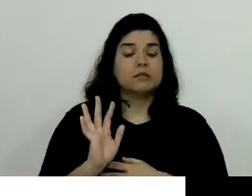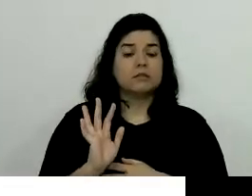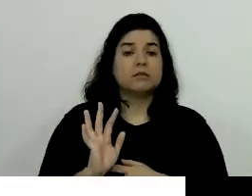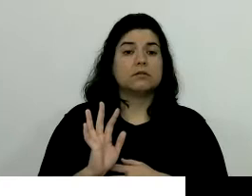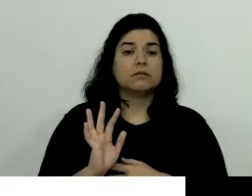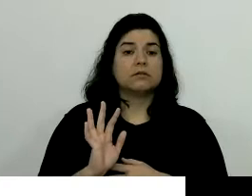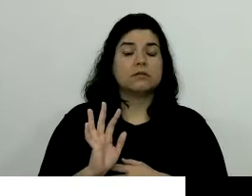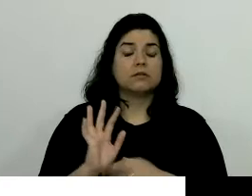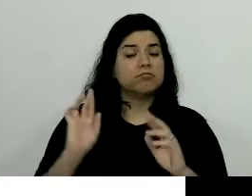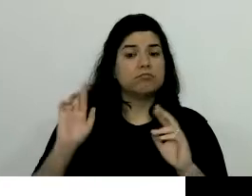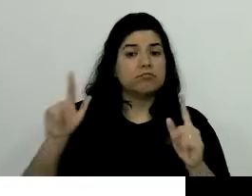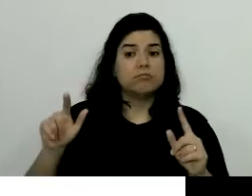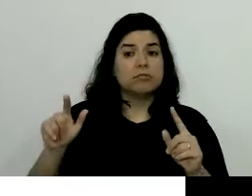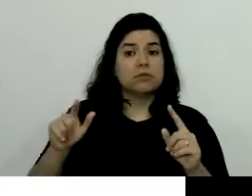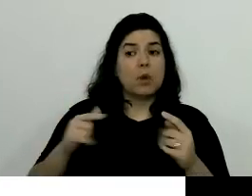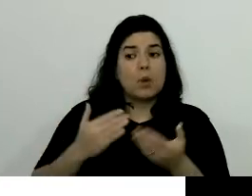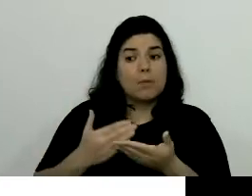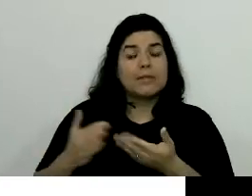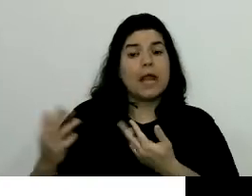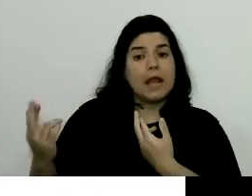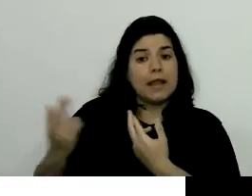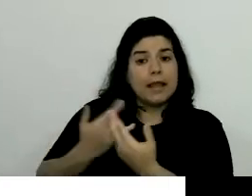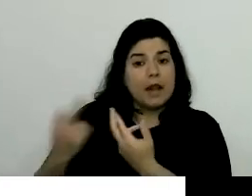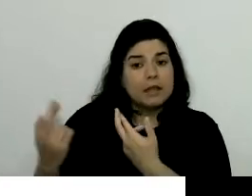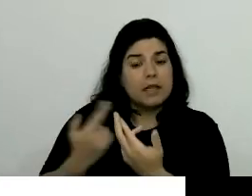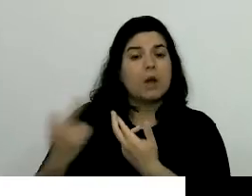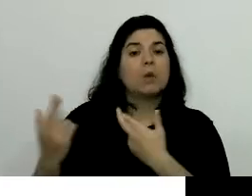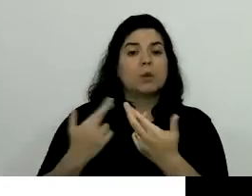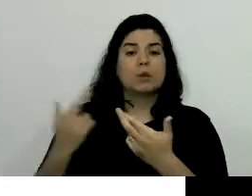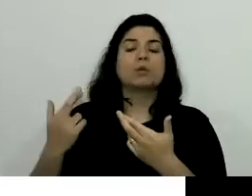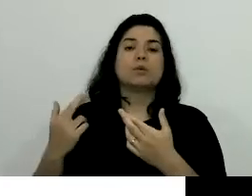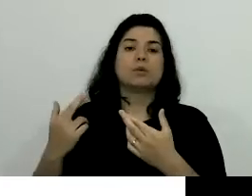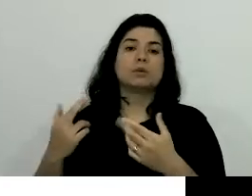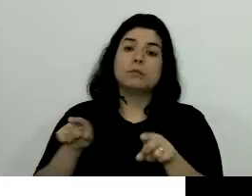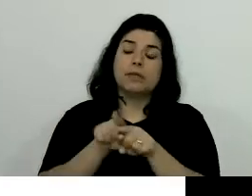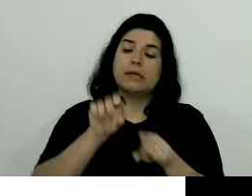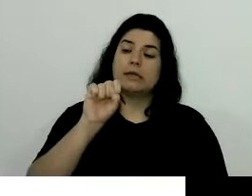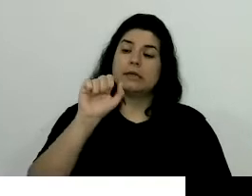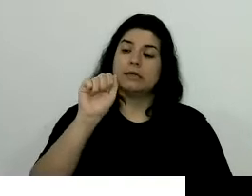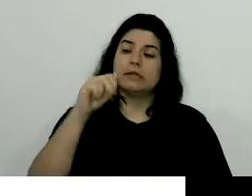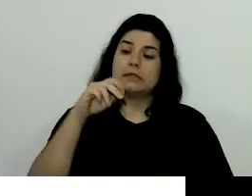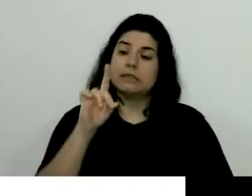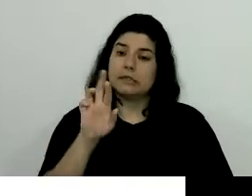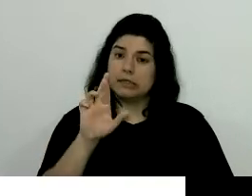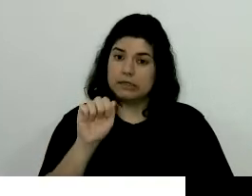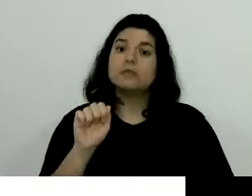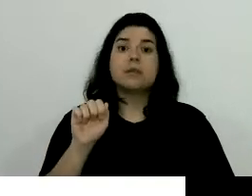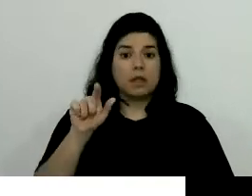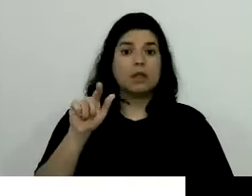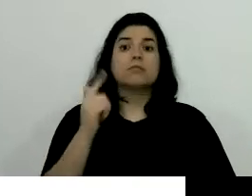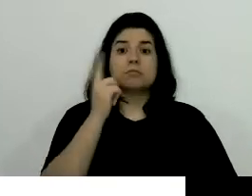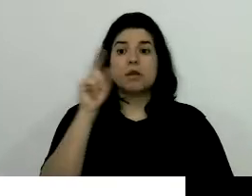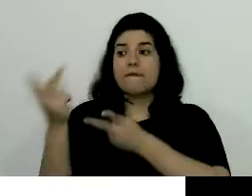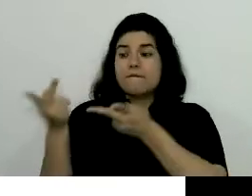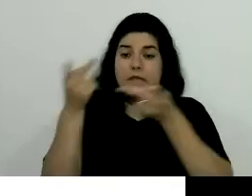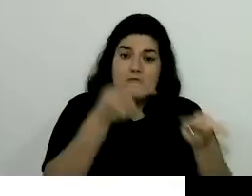dessa relação que ali se estabeleceu, e a Sandra Baruch, ela fez parte dessa visita ao museu,